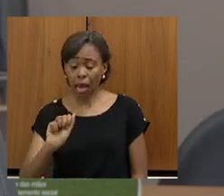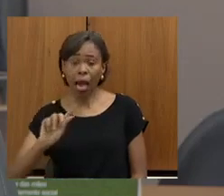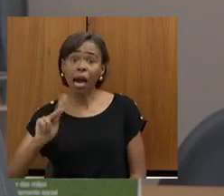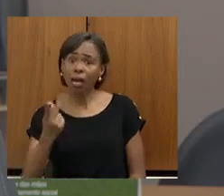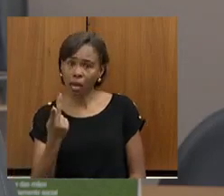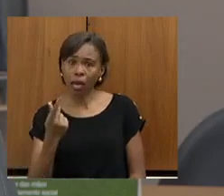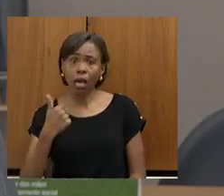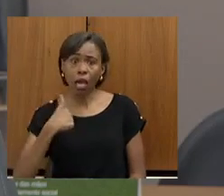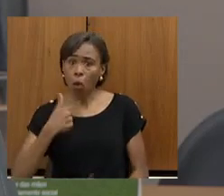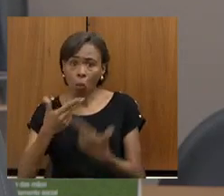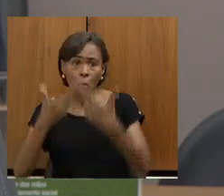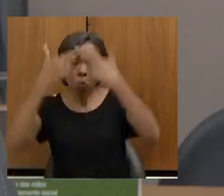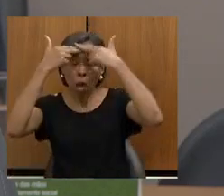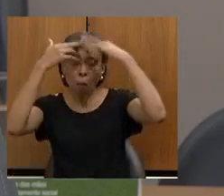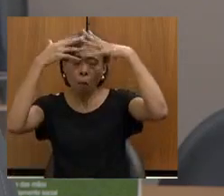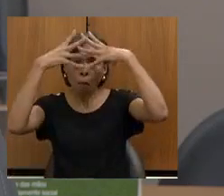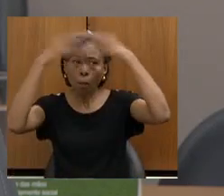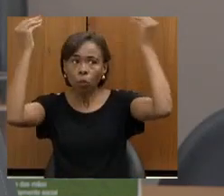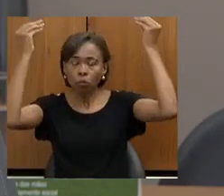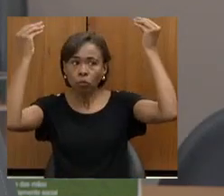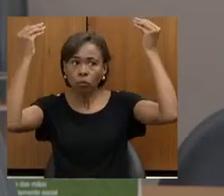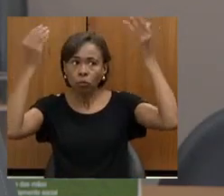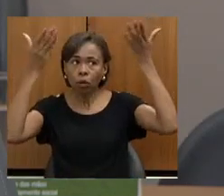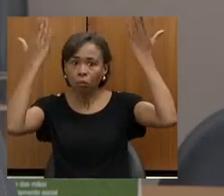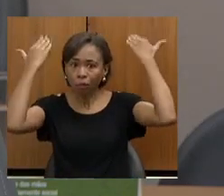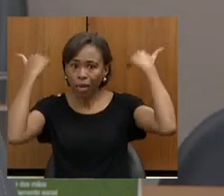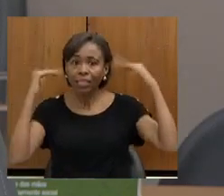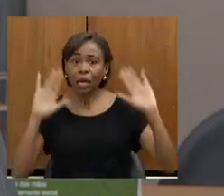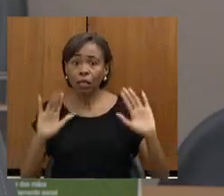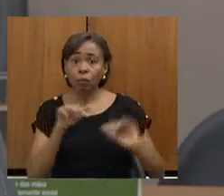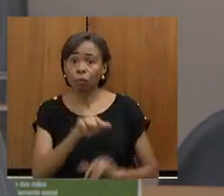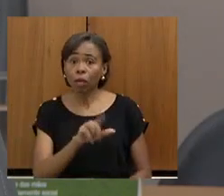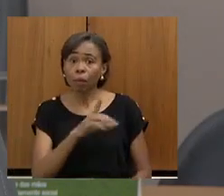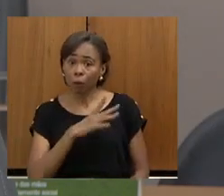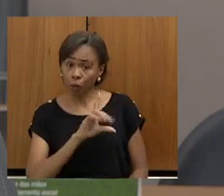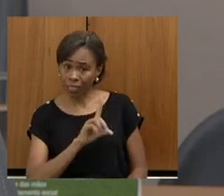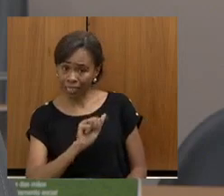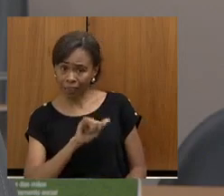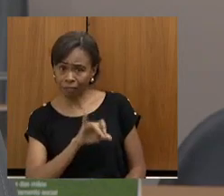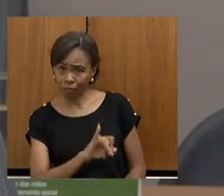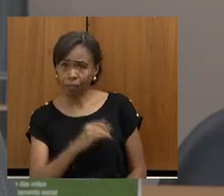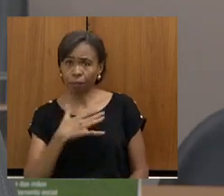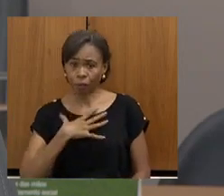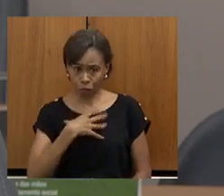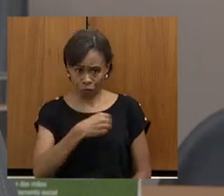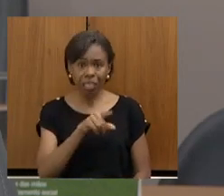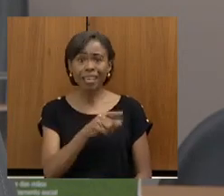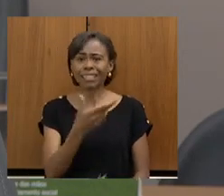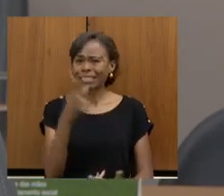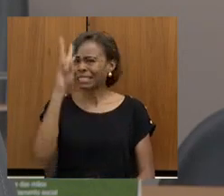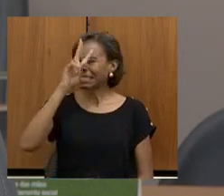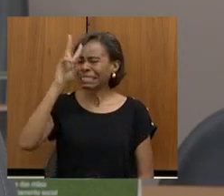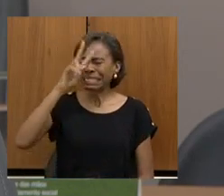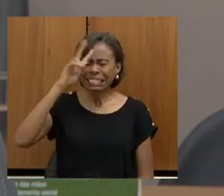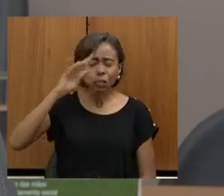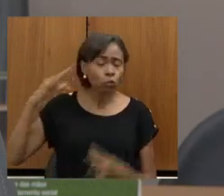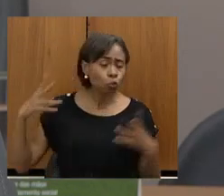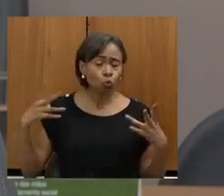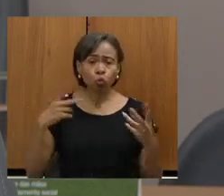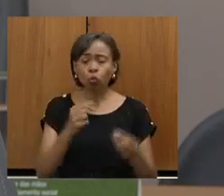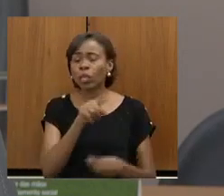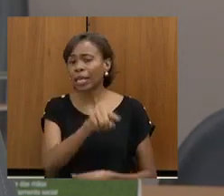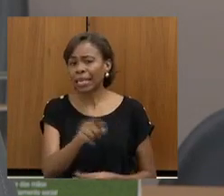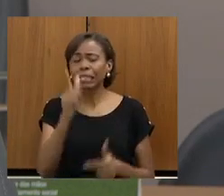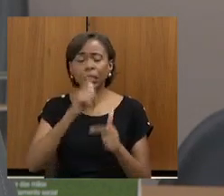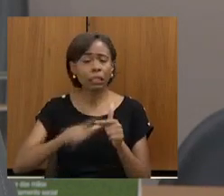lembro dos momentos traumáticos. O Davi lembra com precisão. O Davi, quando ele está em crise verbal, que ele tem a crise não